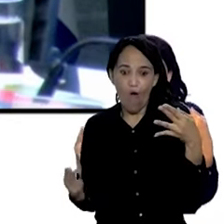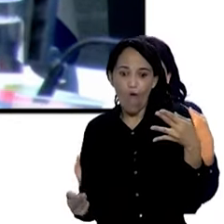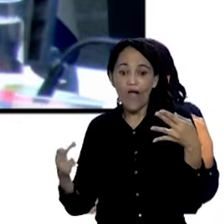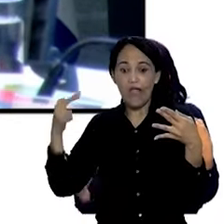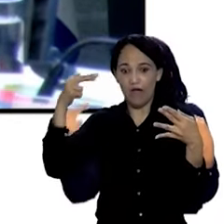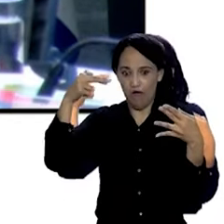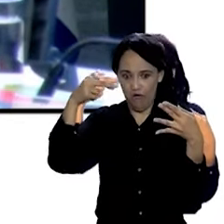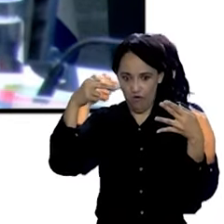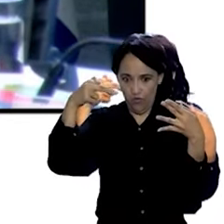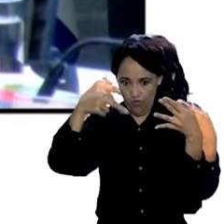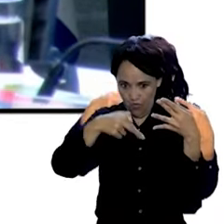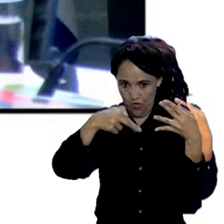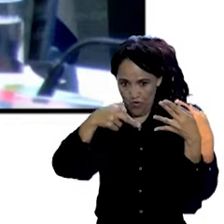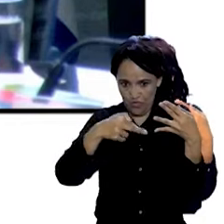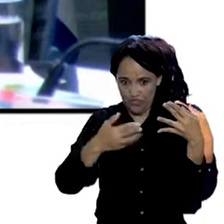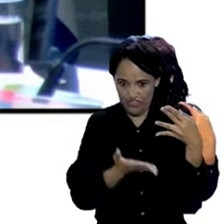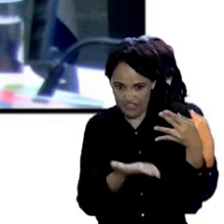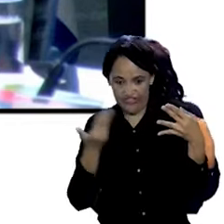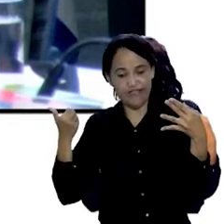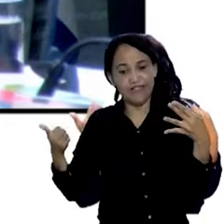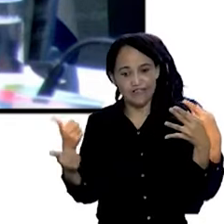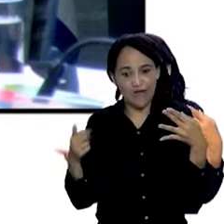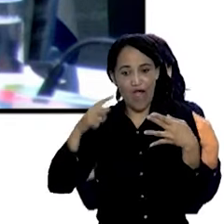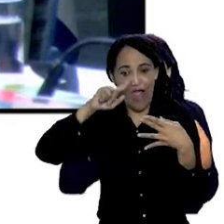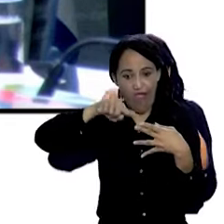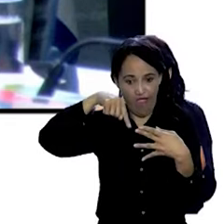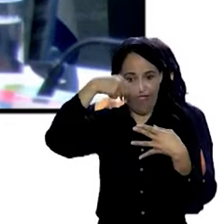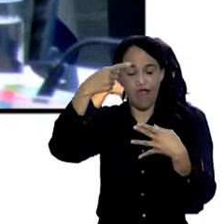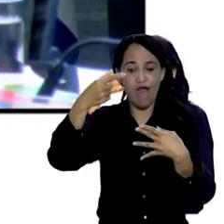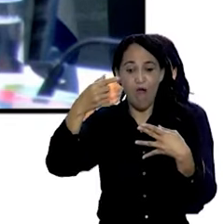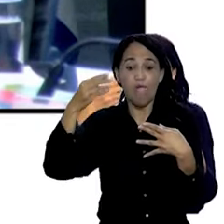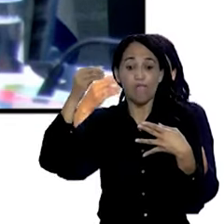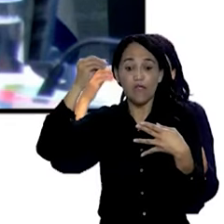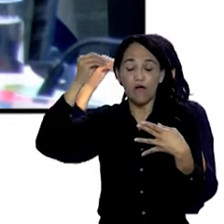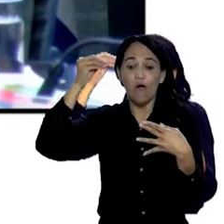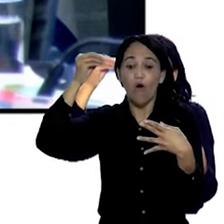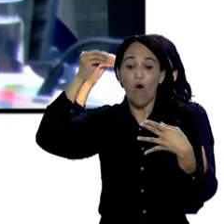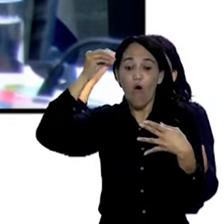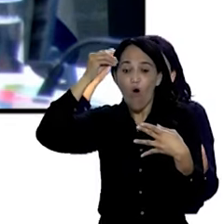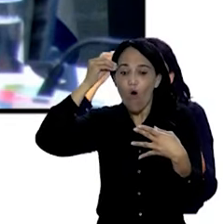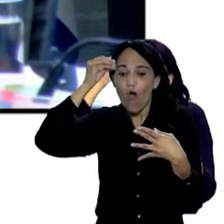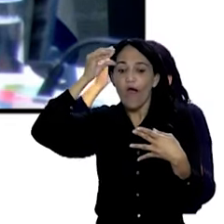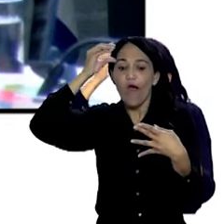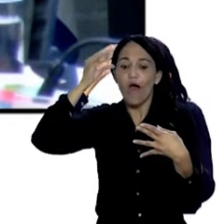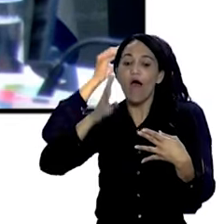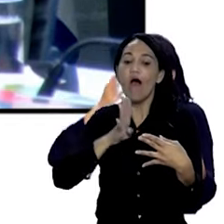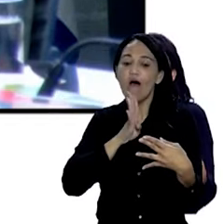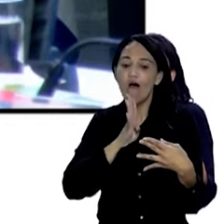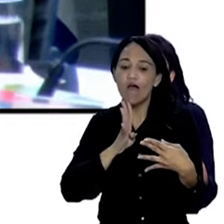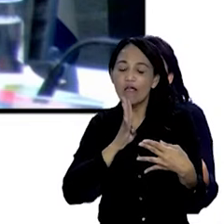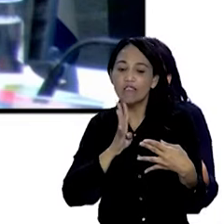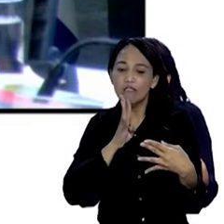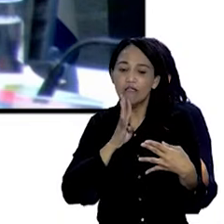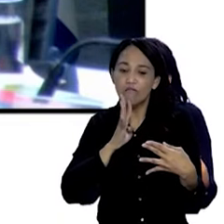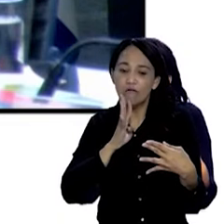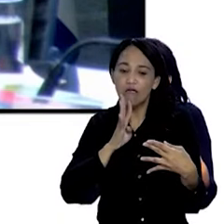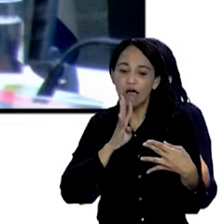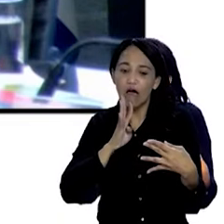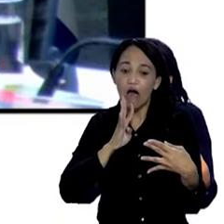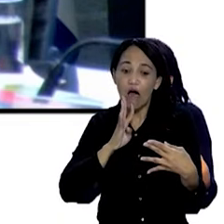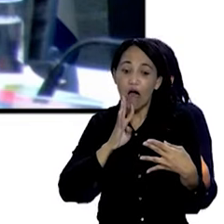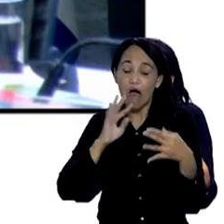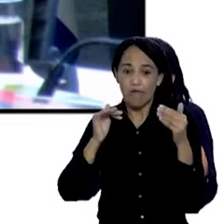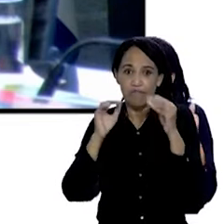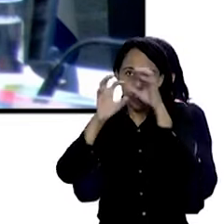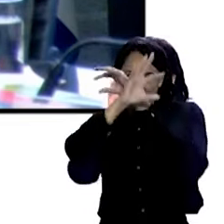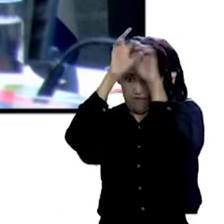É extraordinário e é conhecido pela corte Suprema não chama-se corte de cassação a